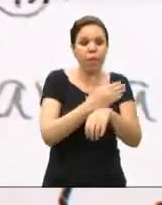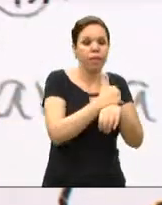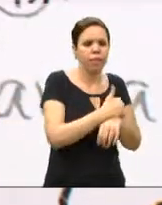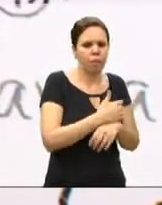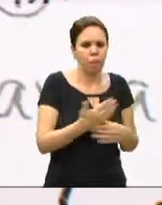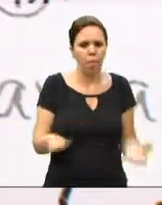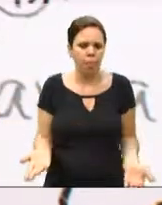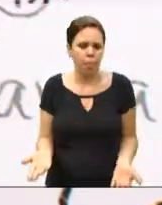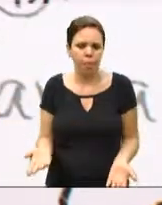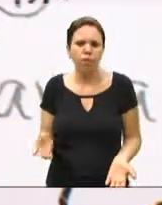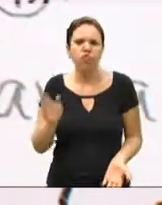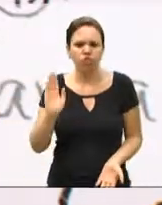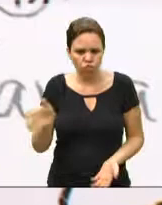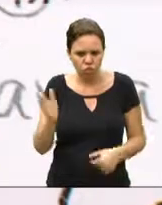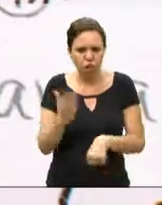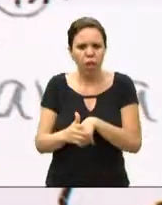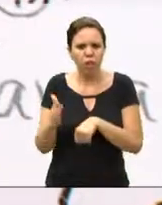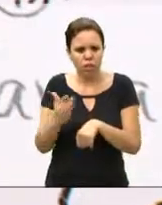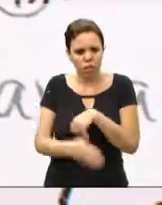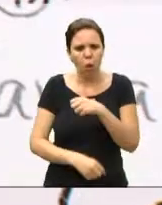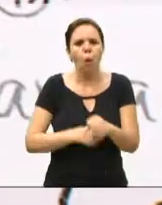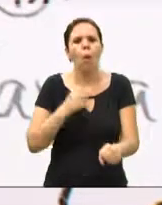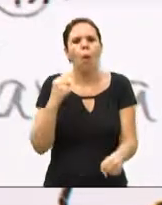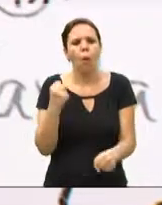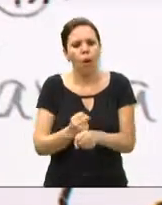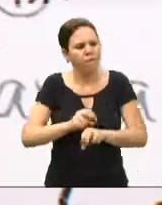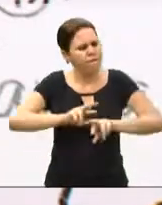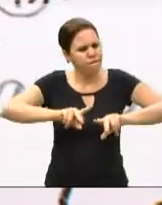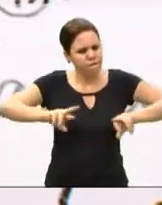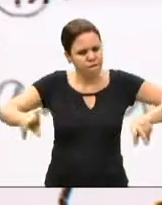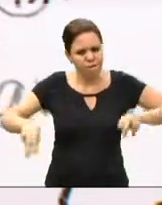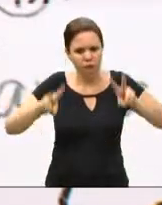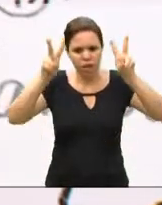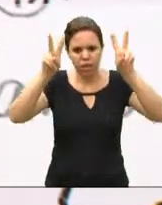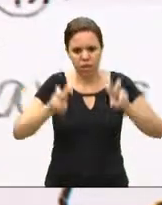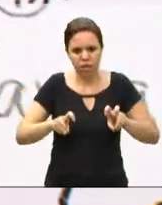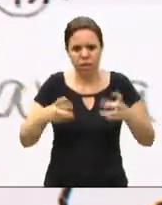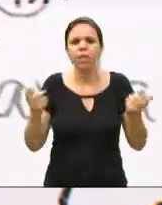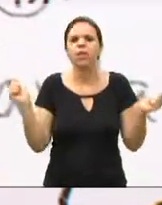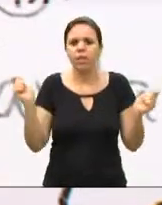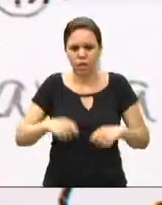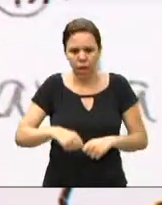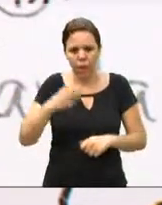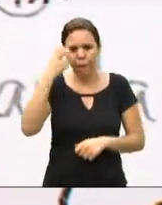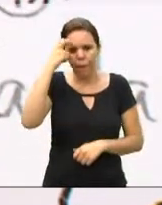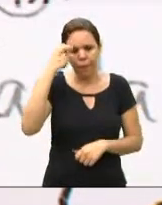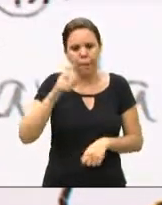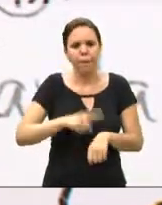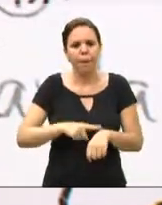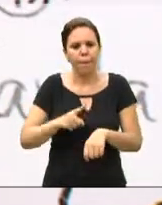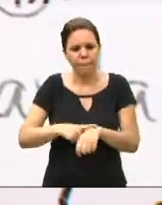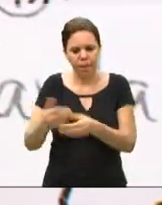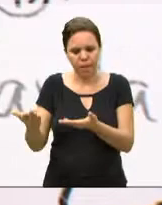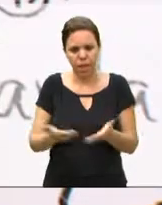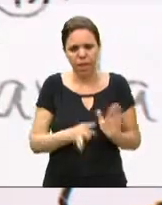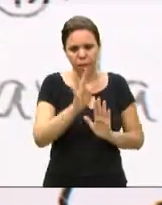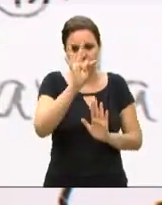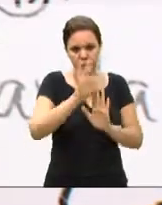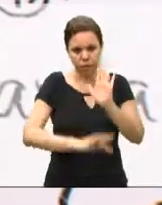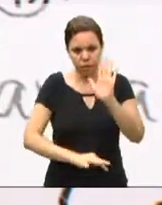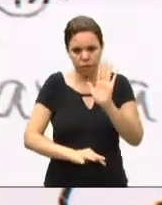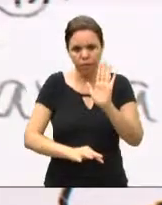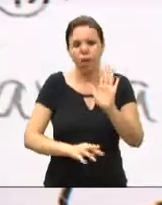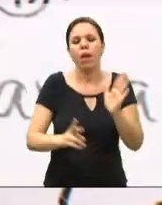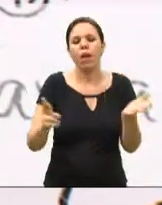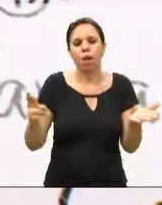e tudo mais. Não, ele já treinou ao longo do ano diversos temas. Ele tem que ter a capacidade, no momento de receber o tema da redação,